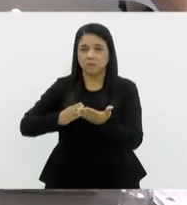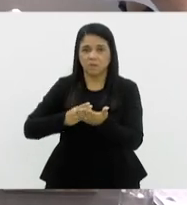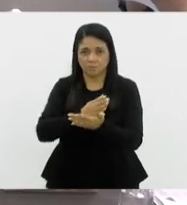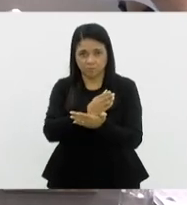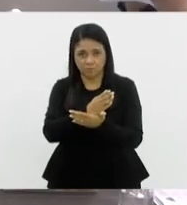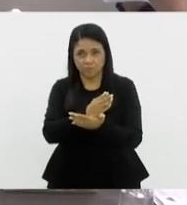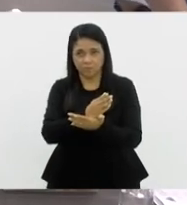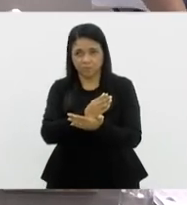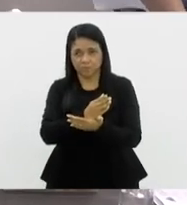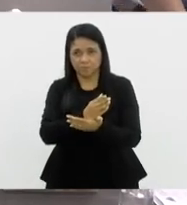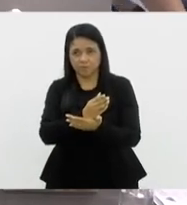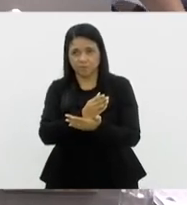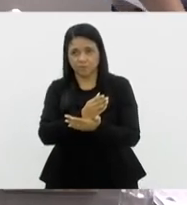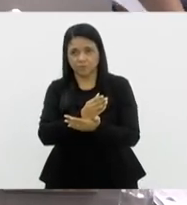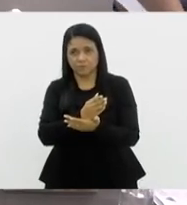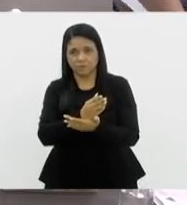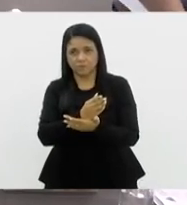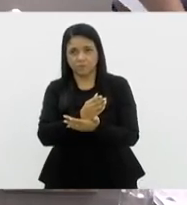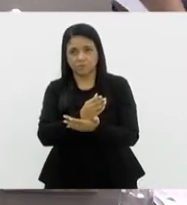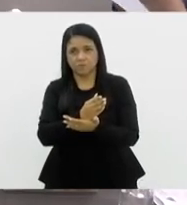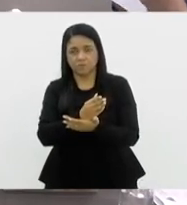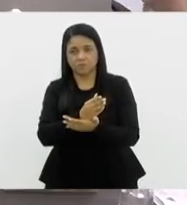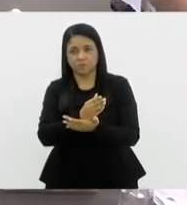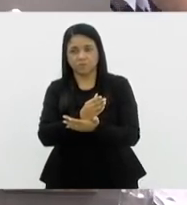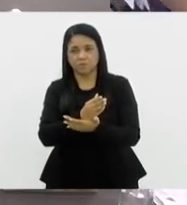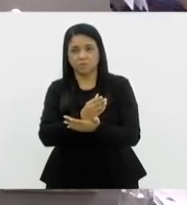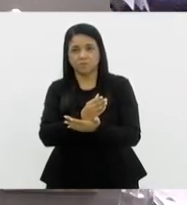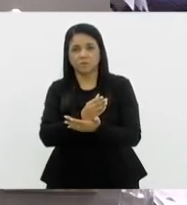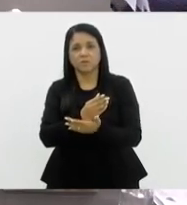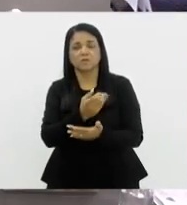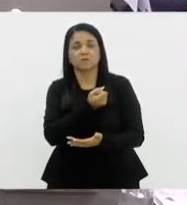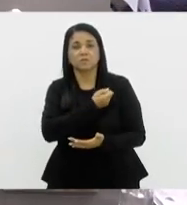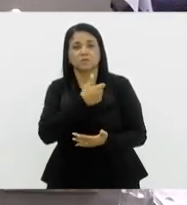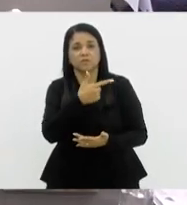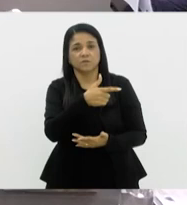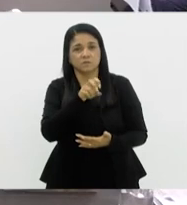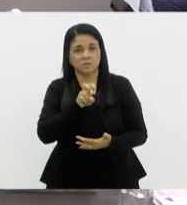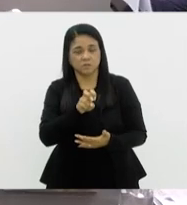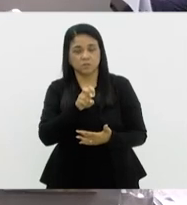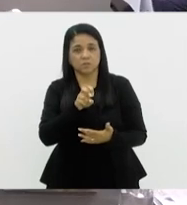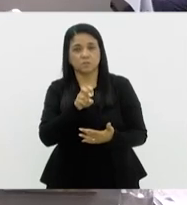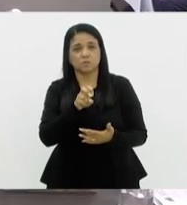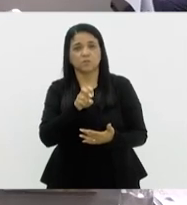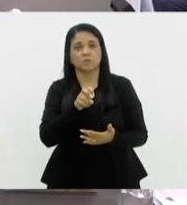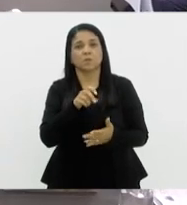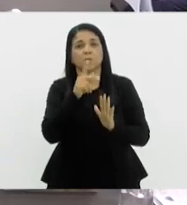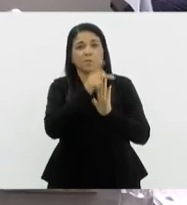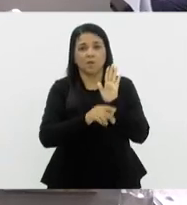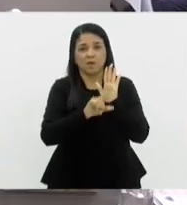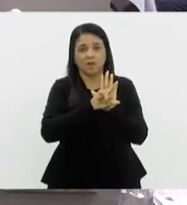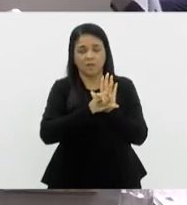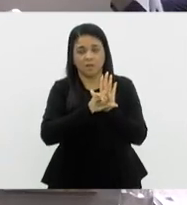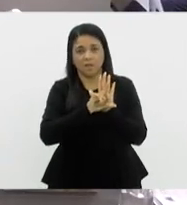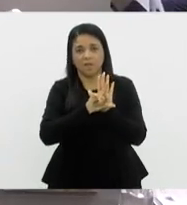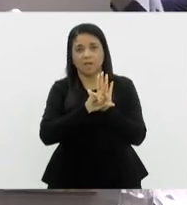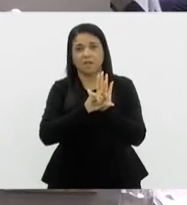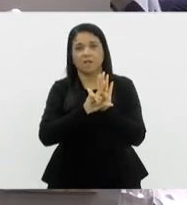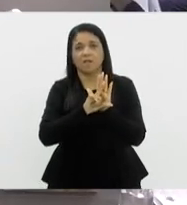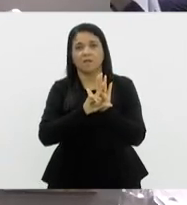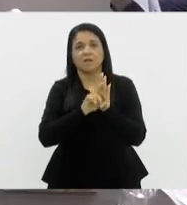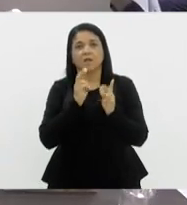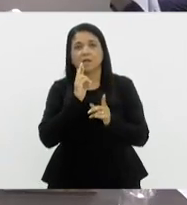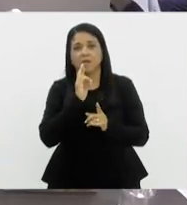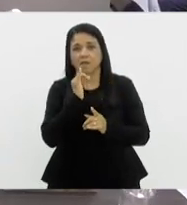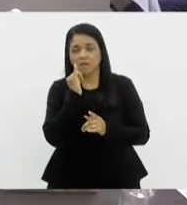estão, aprovado. É o item agora 25 da pauta, projetos de lei sobre